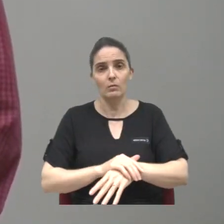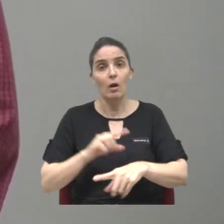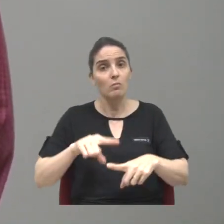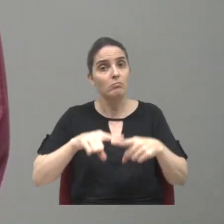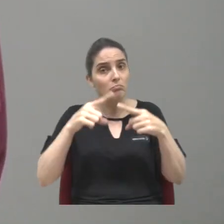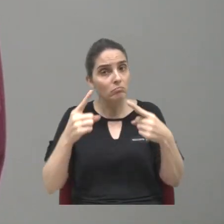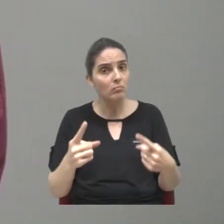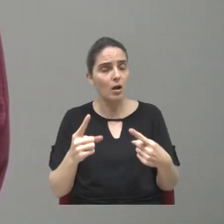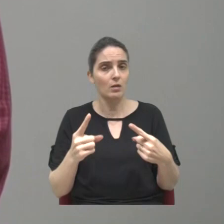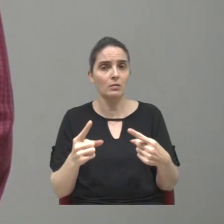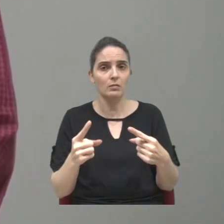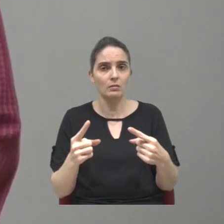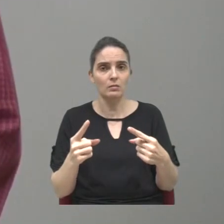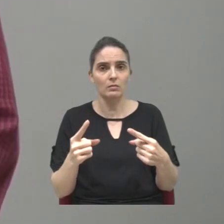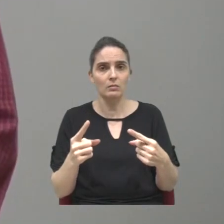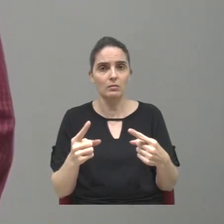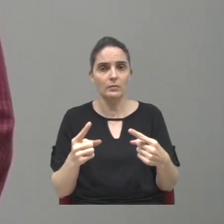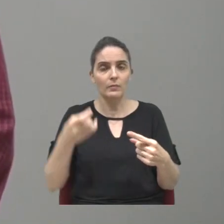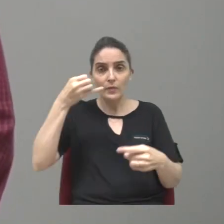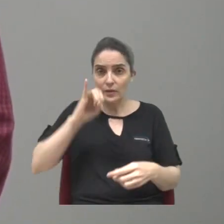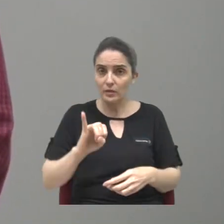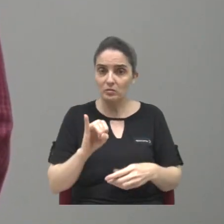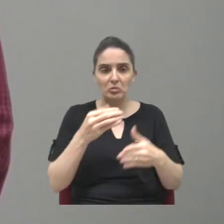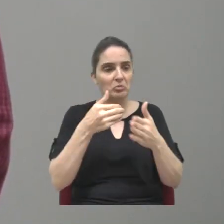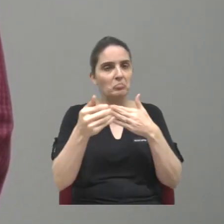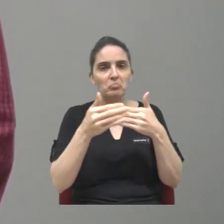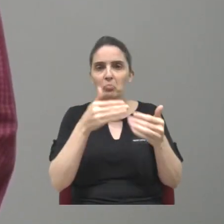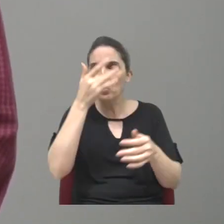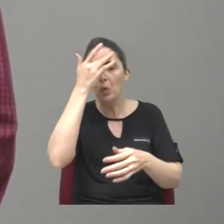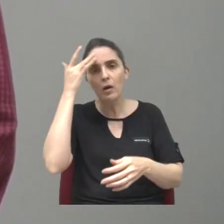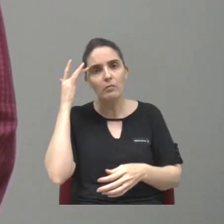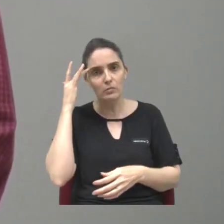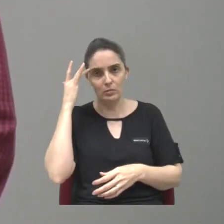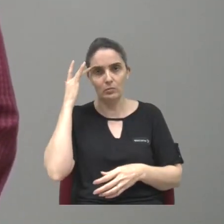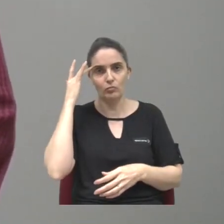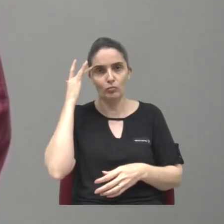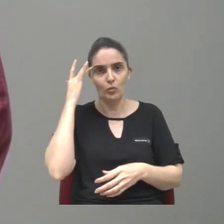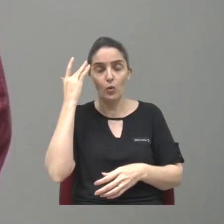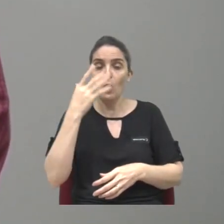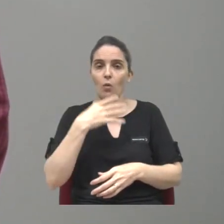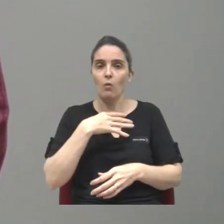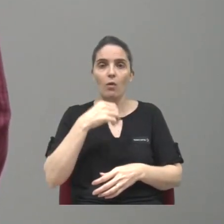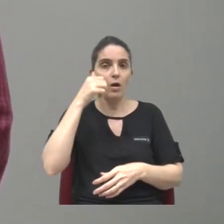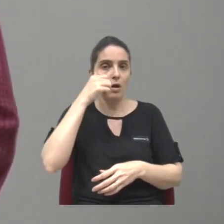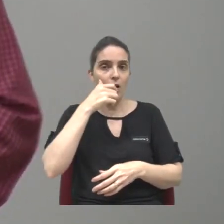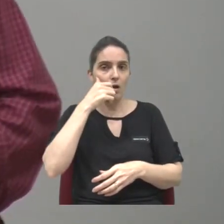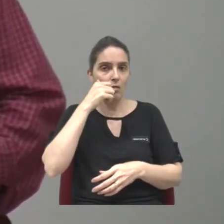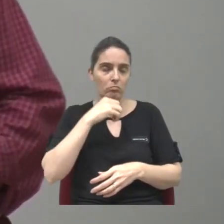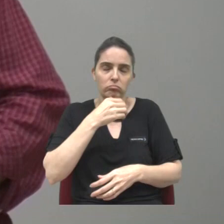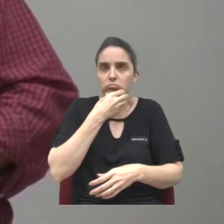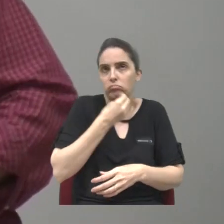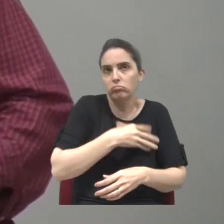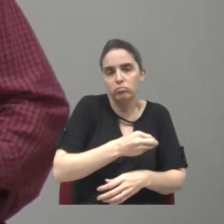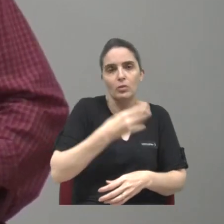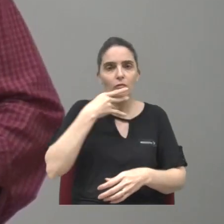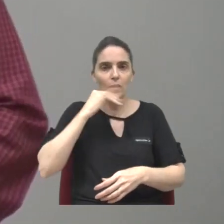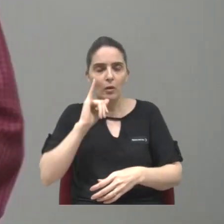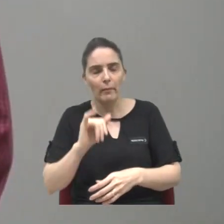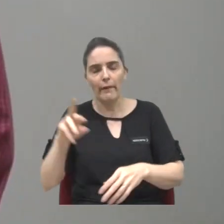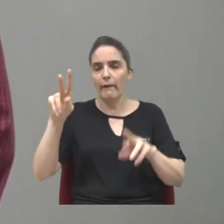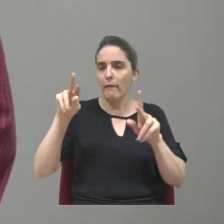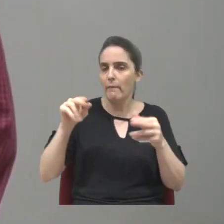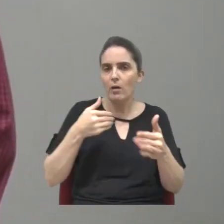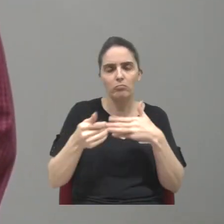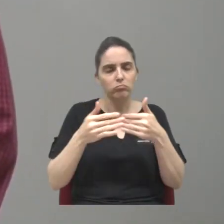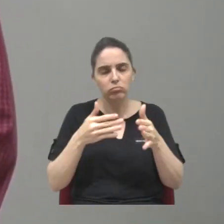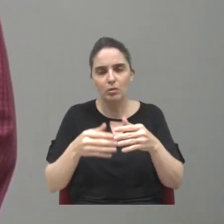certeza que se Vossa Excelência ou a mim mesmo tivesse uma filha, um pai, um irmão ou um filho com esse excesso de